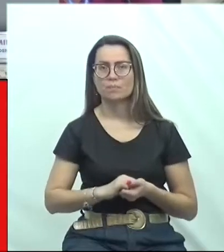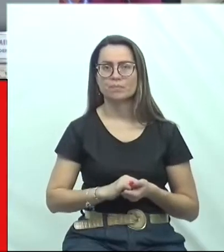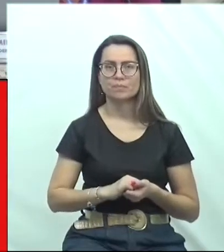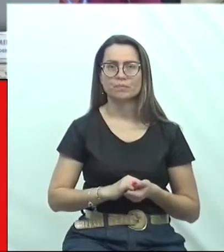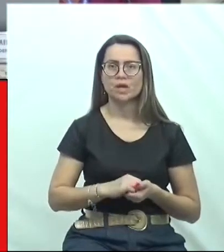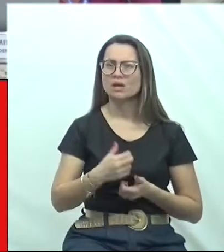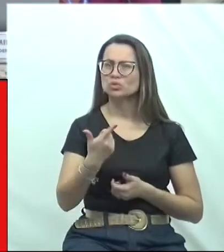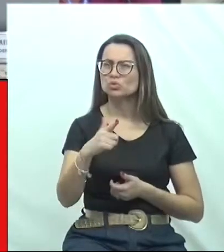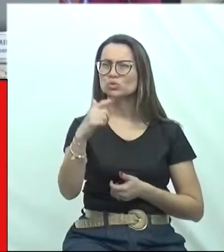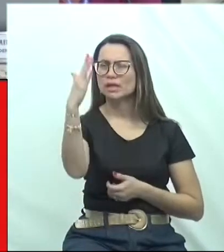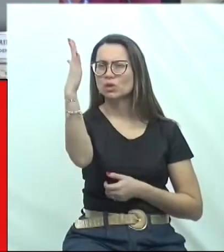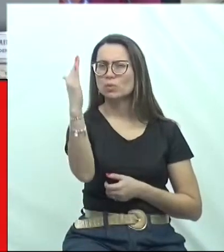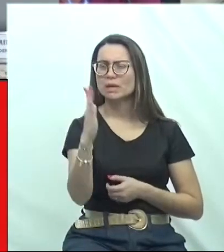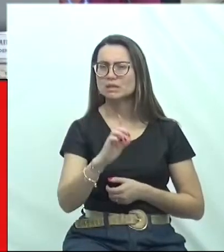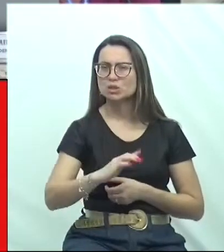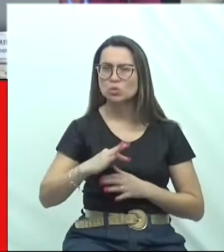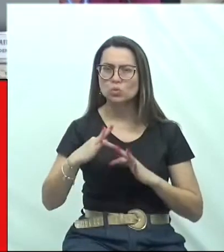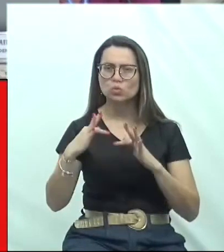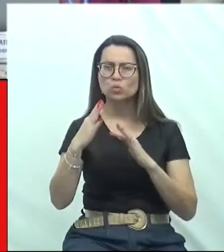seja homologado, não.